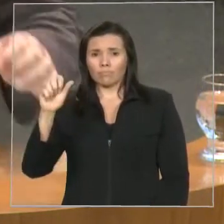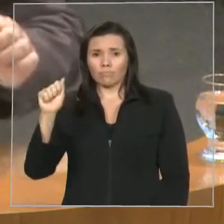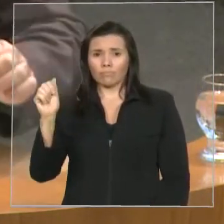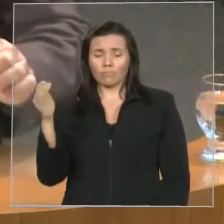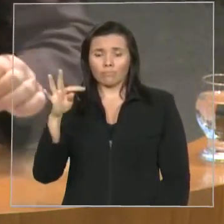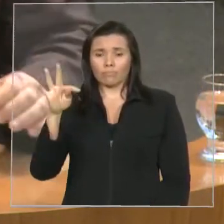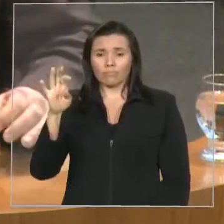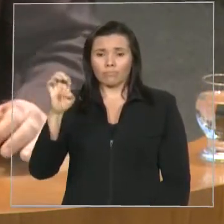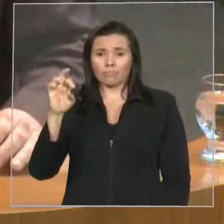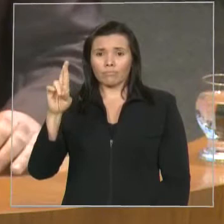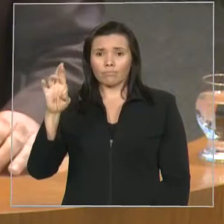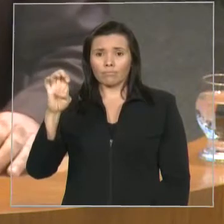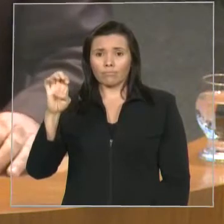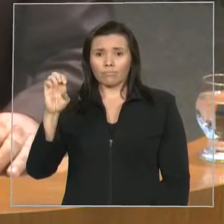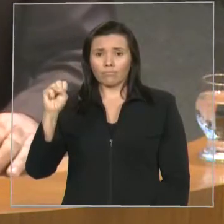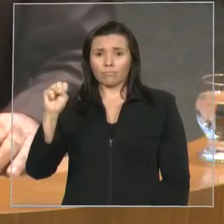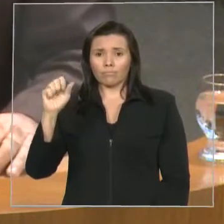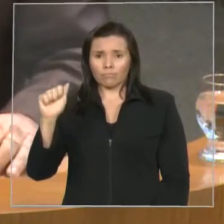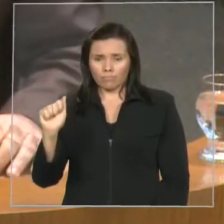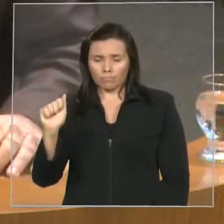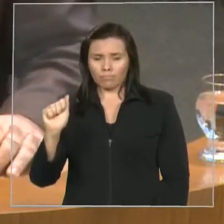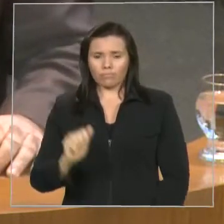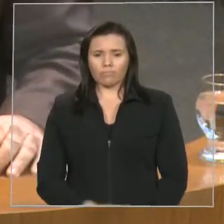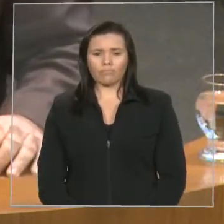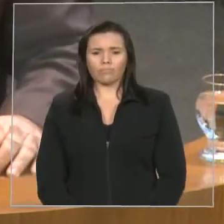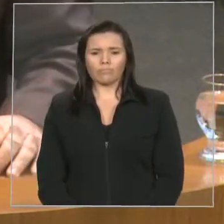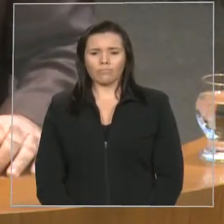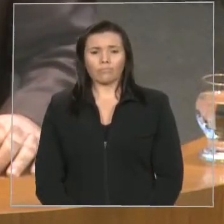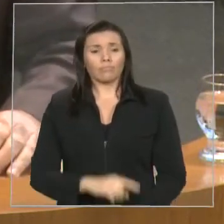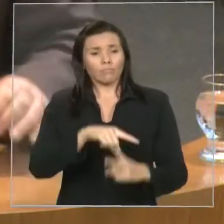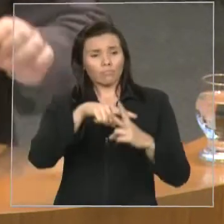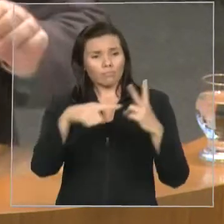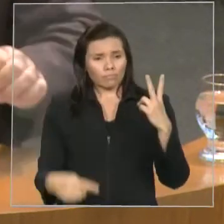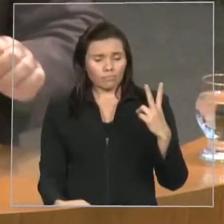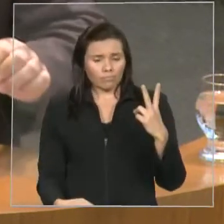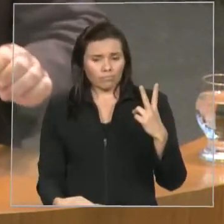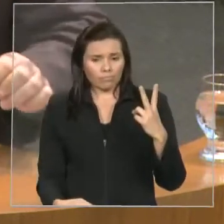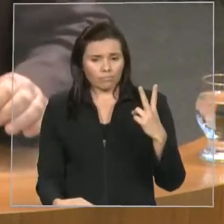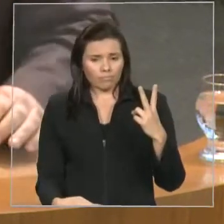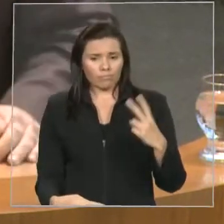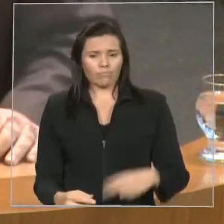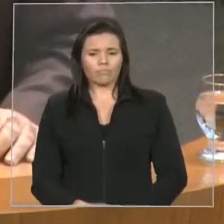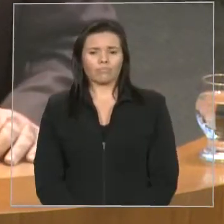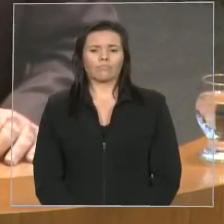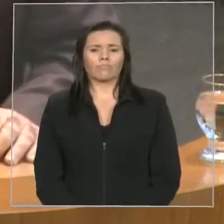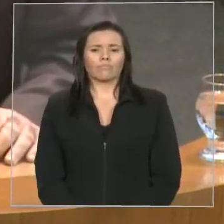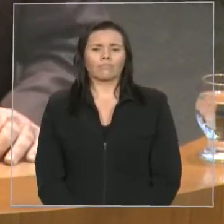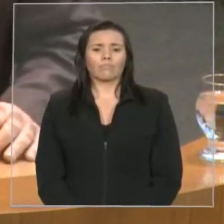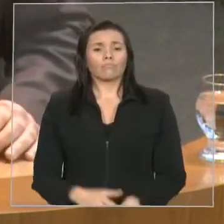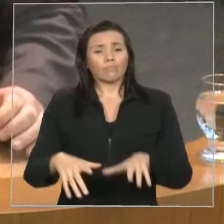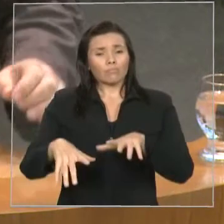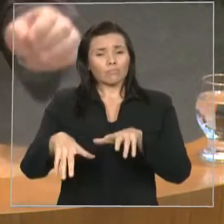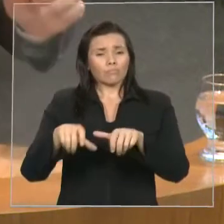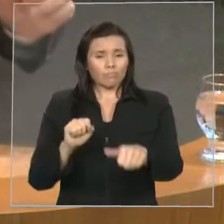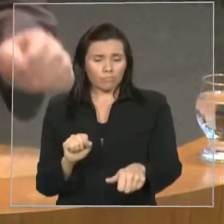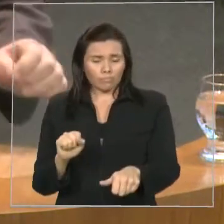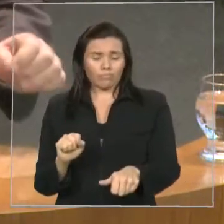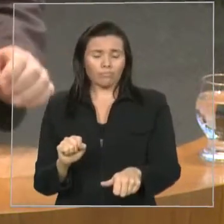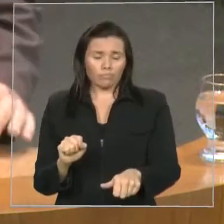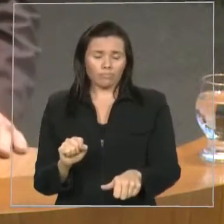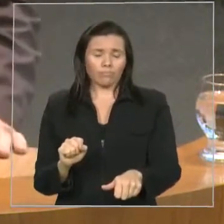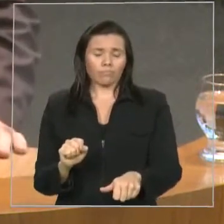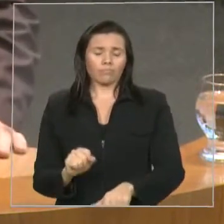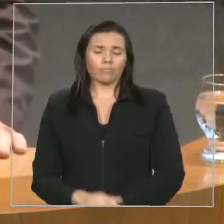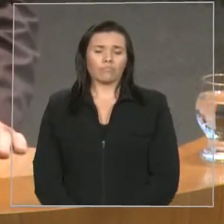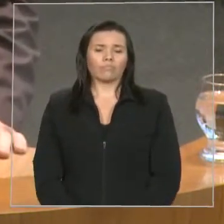Ambos formados pela Universidade Federal do Maranhão e